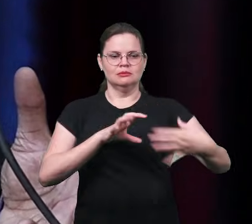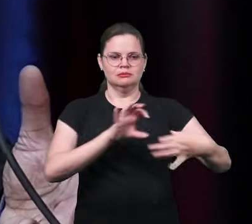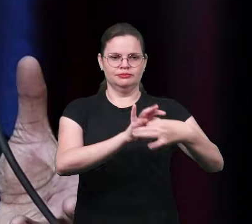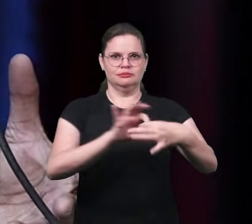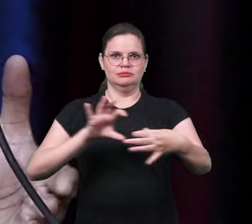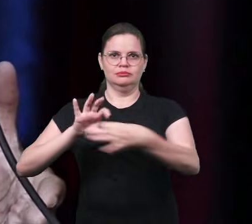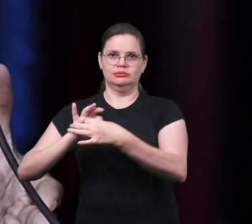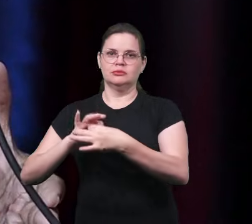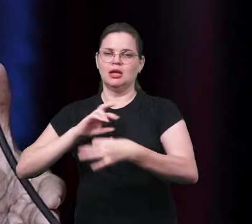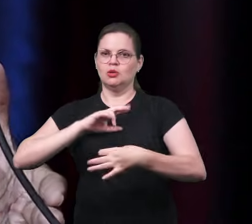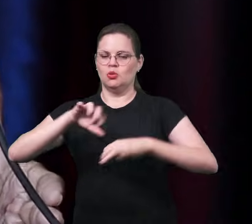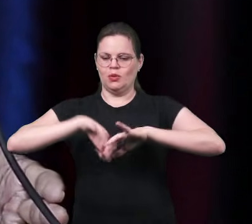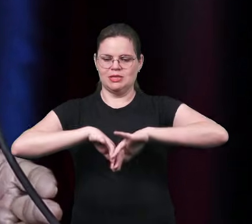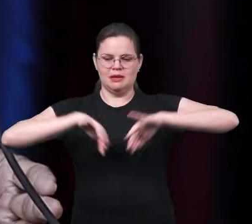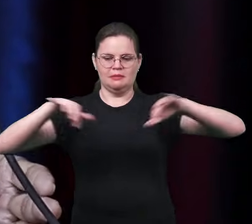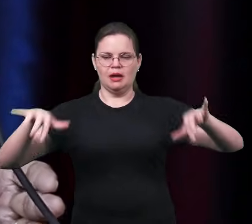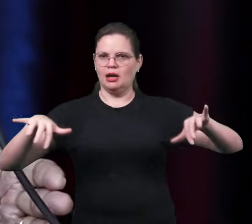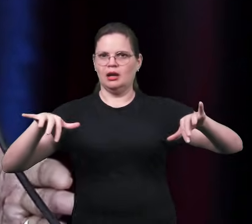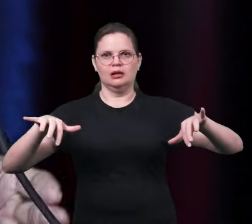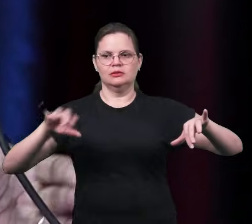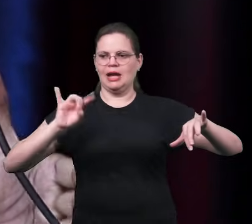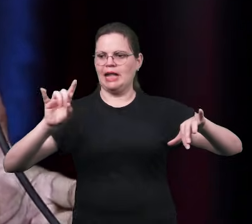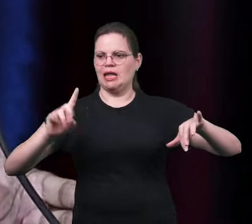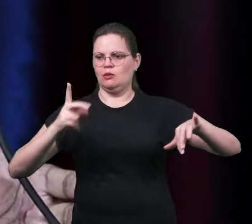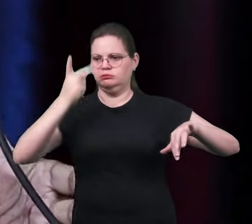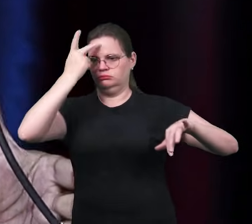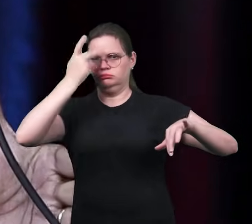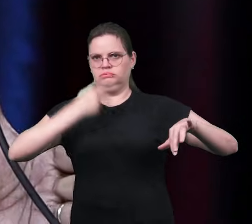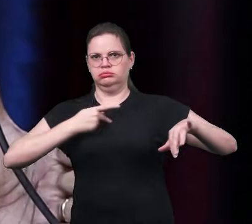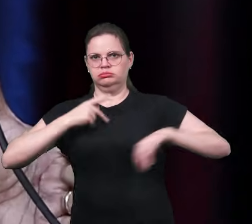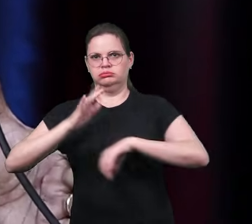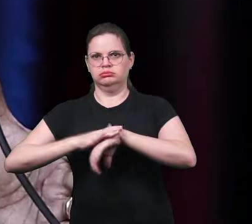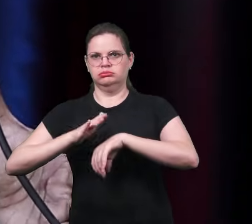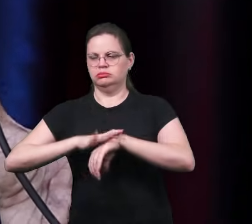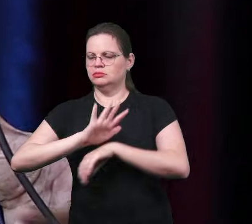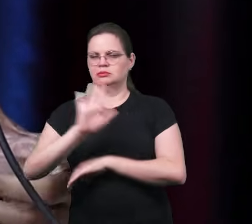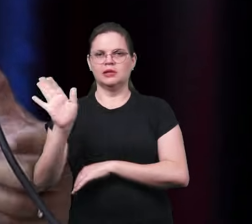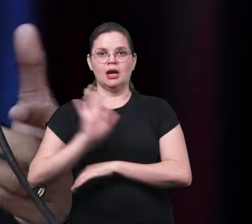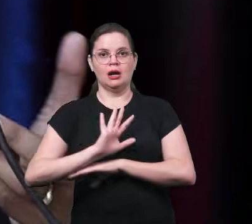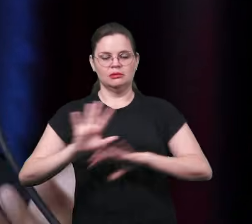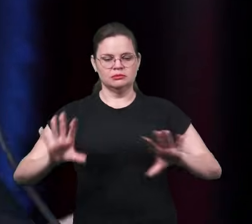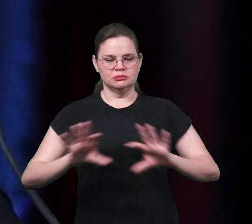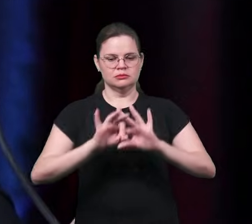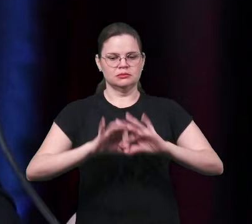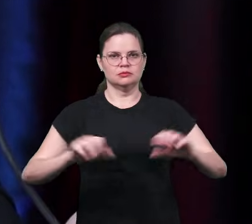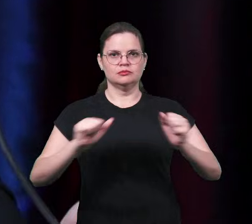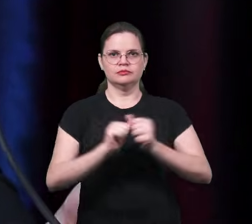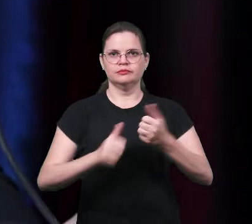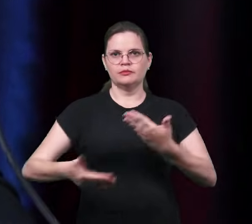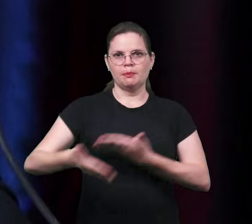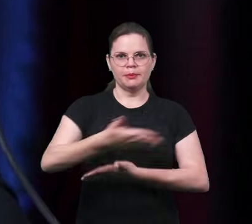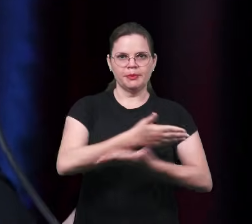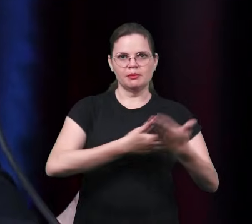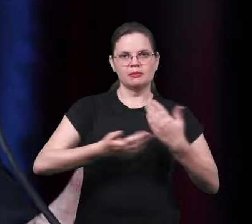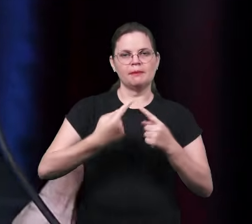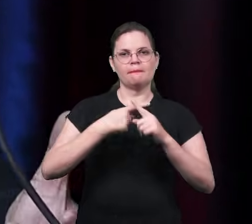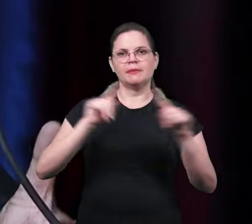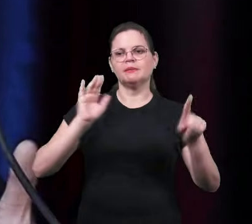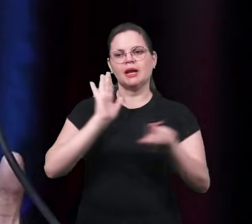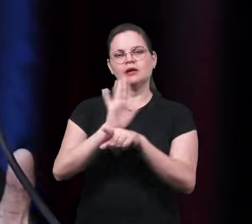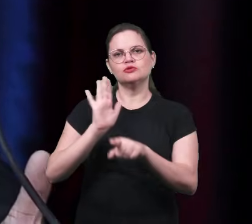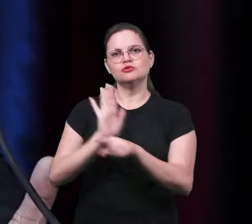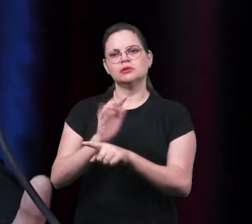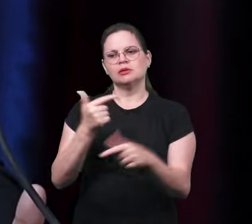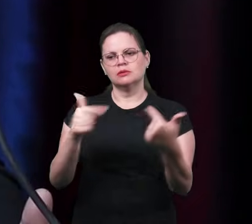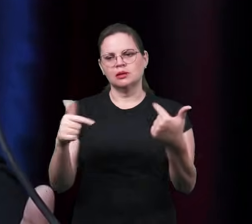é divisão para dividir simplesmente, mas para auxiliar no trabalho, na assistência.